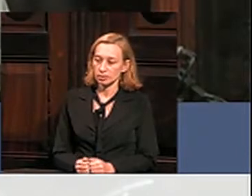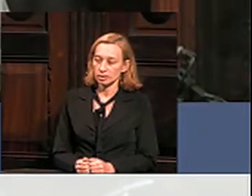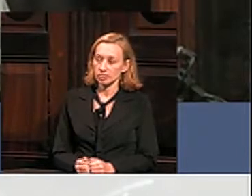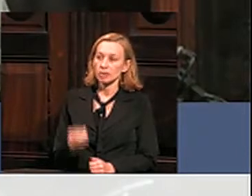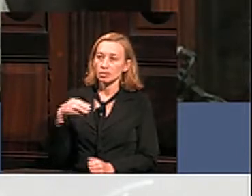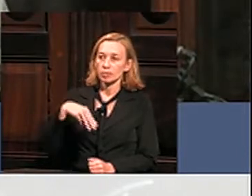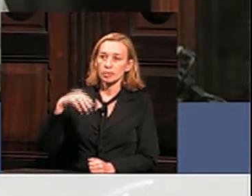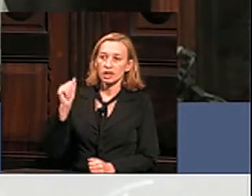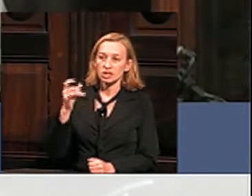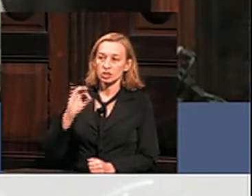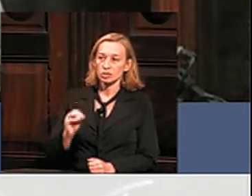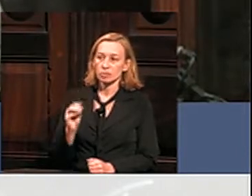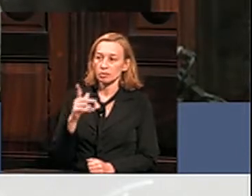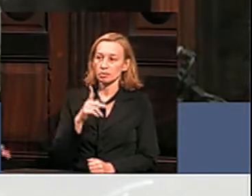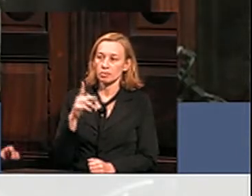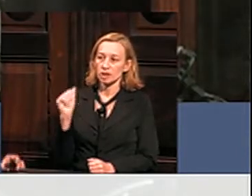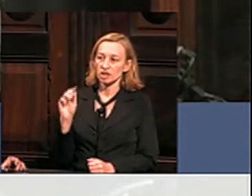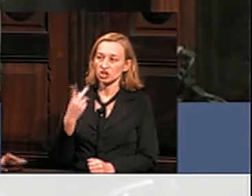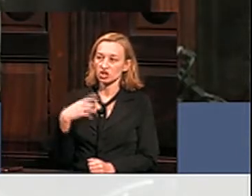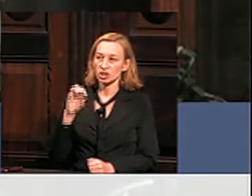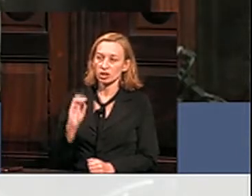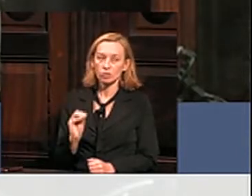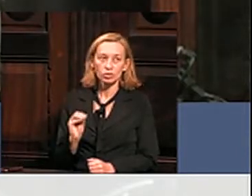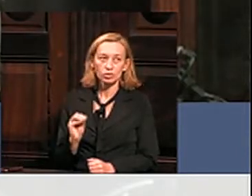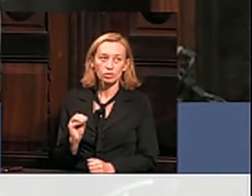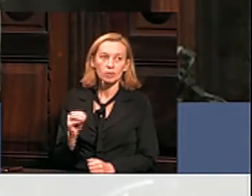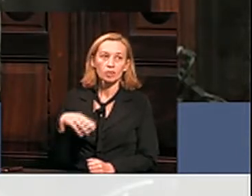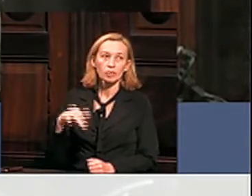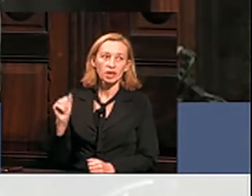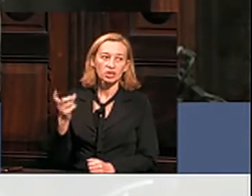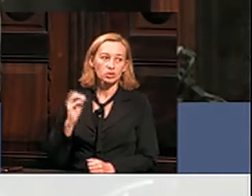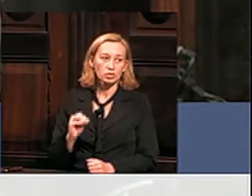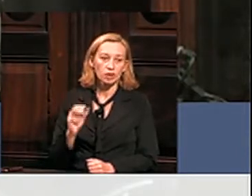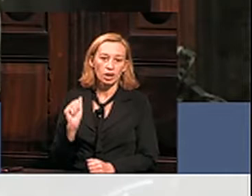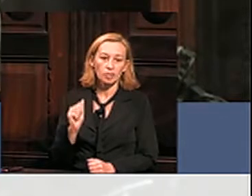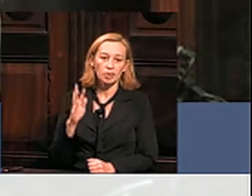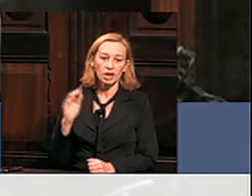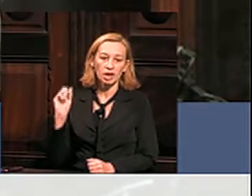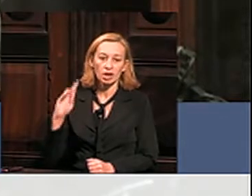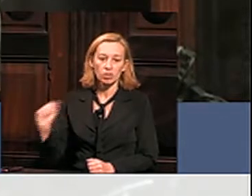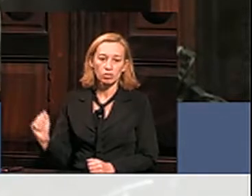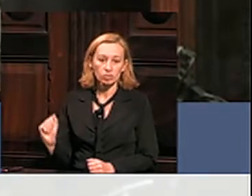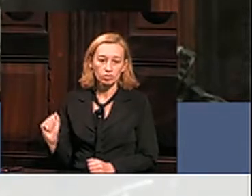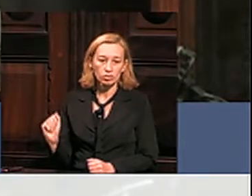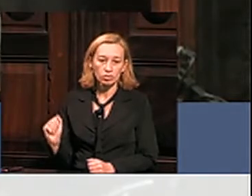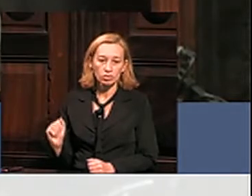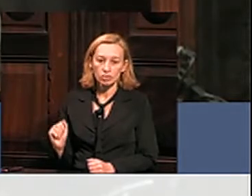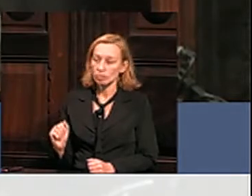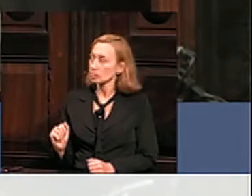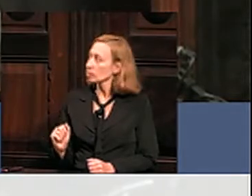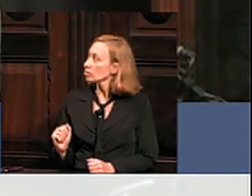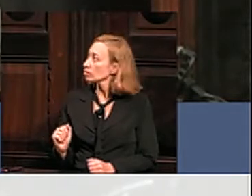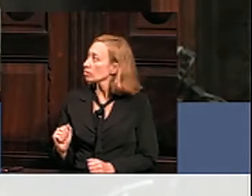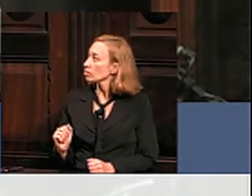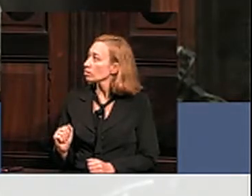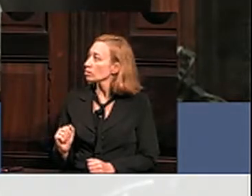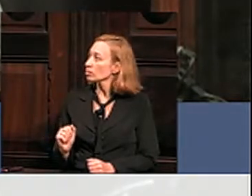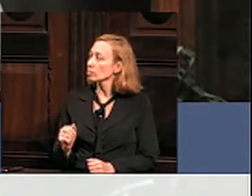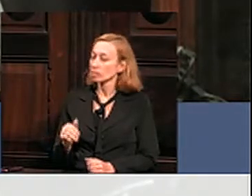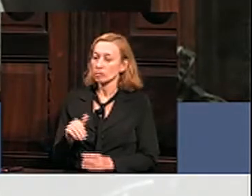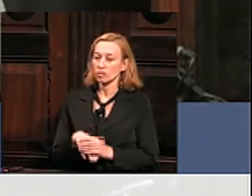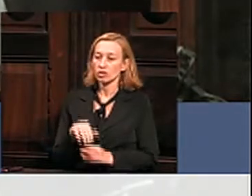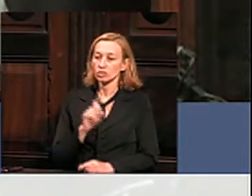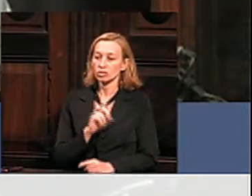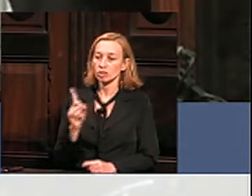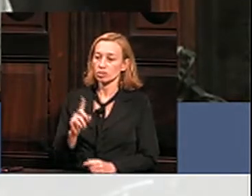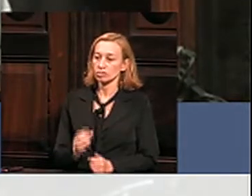Márcio Pacheco. Marcos Abraão. Desculpa, mas não está funcionando. Gustavo Tutuca vota não. Presidência pede conseguir